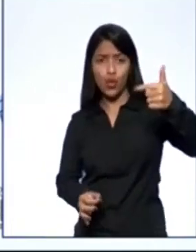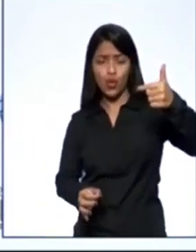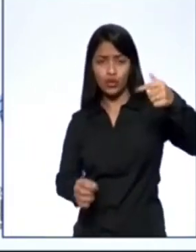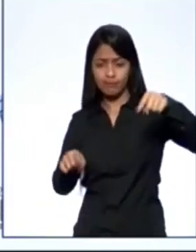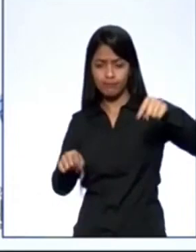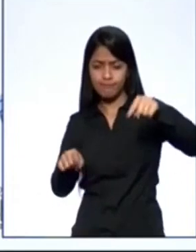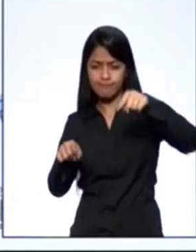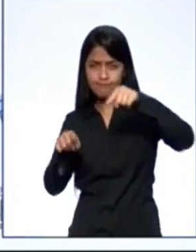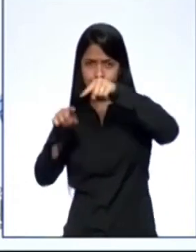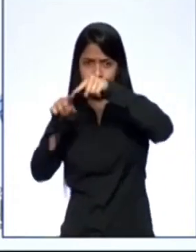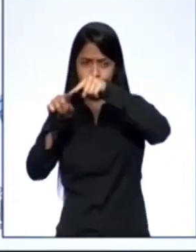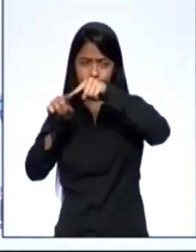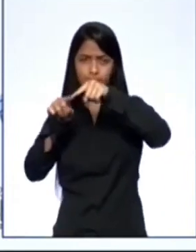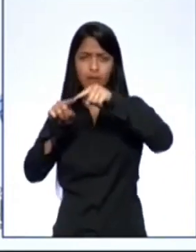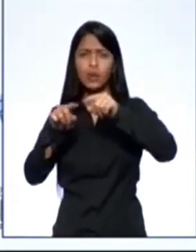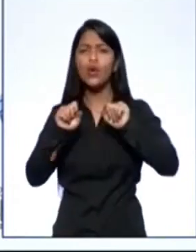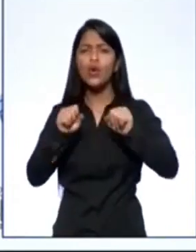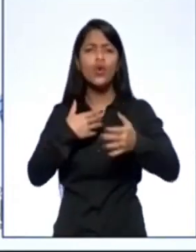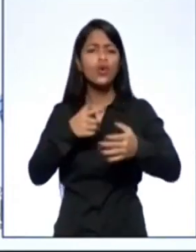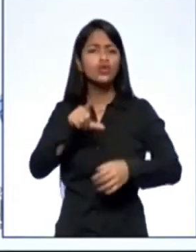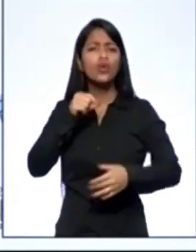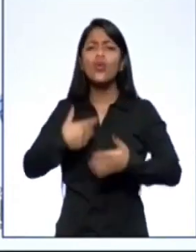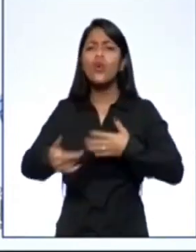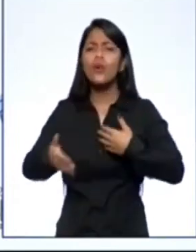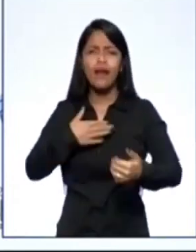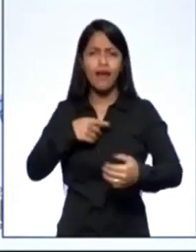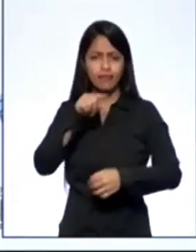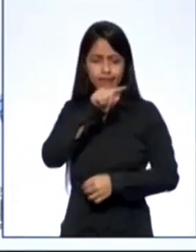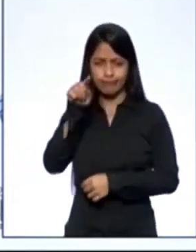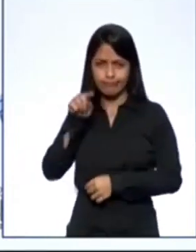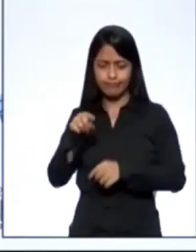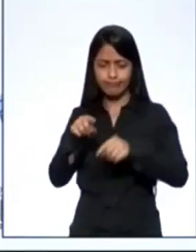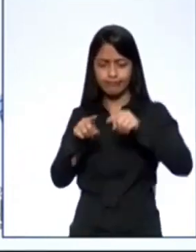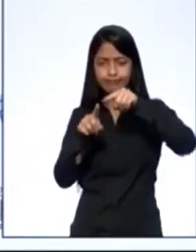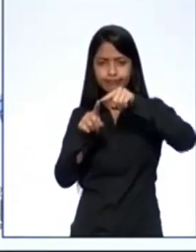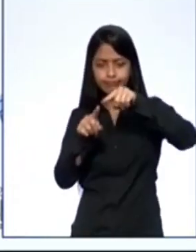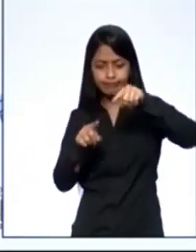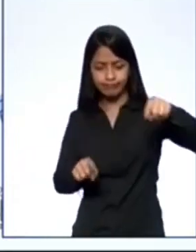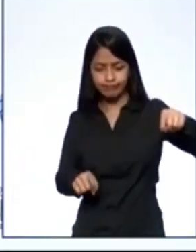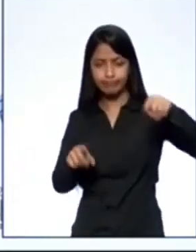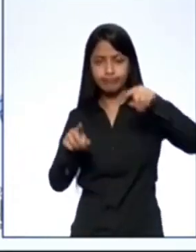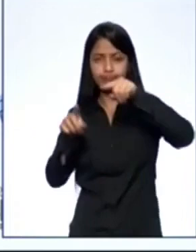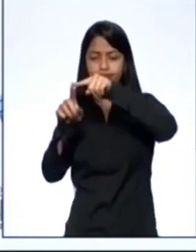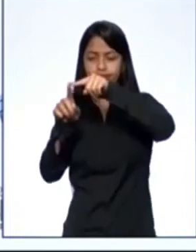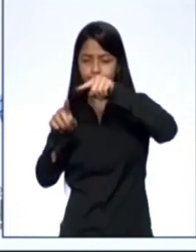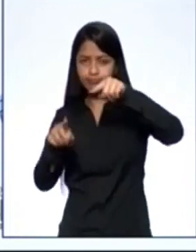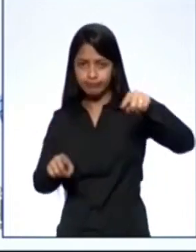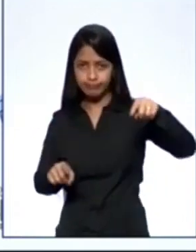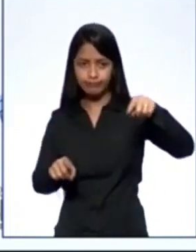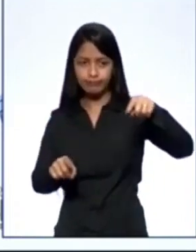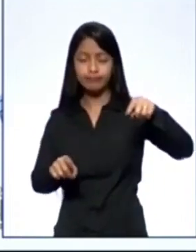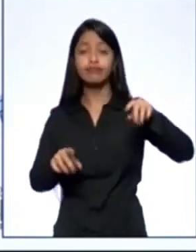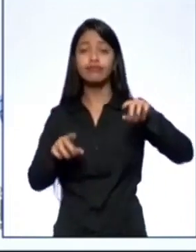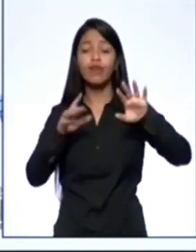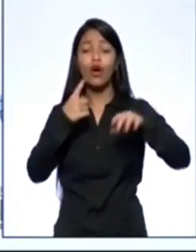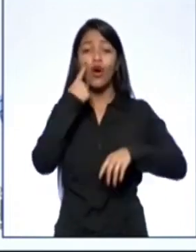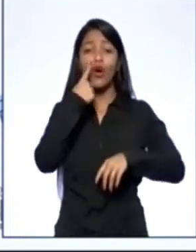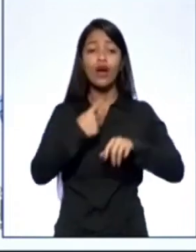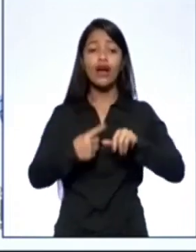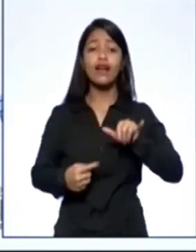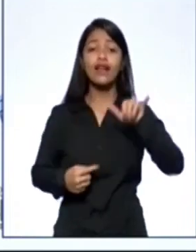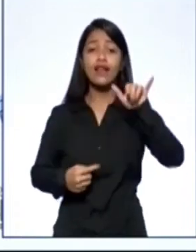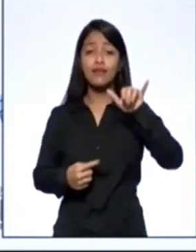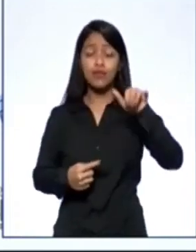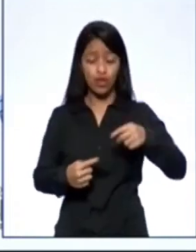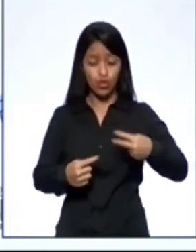triângulo qualquer um eles perto um triângulo Beleza agora olha no eixo Y